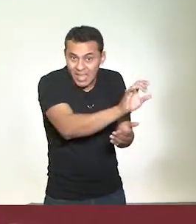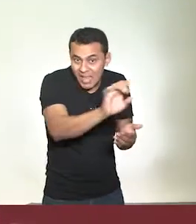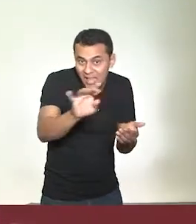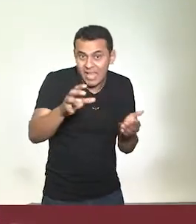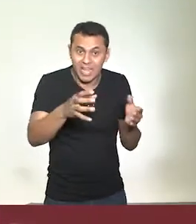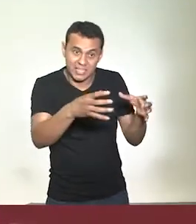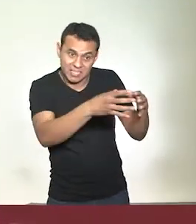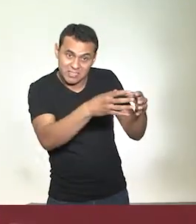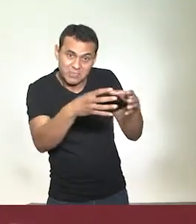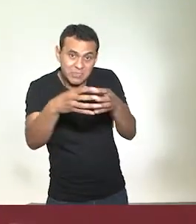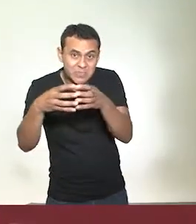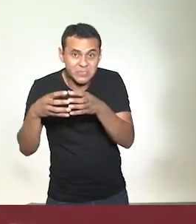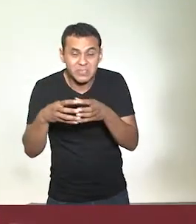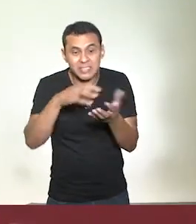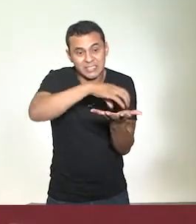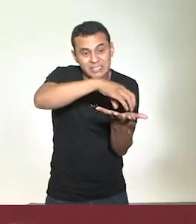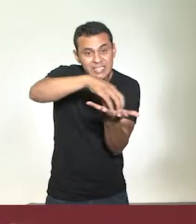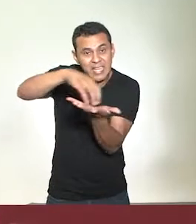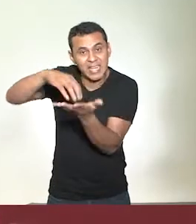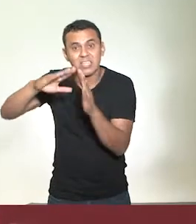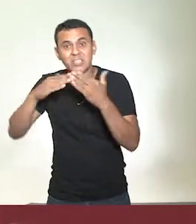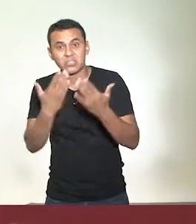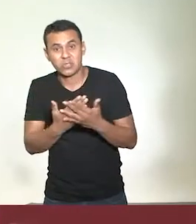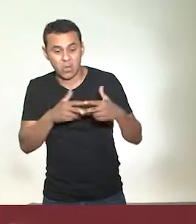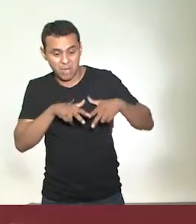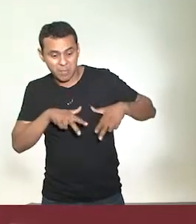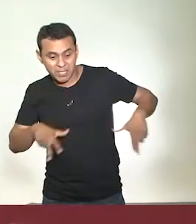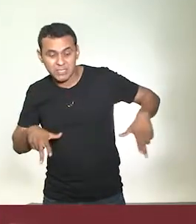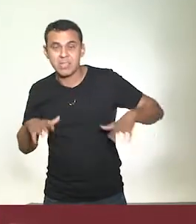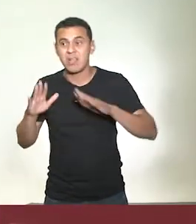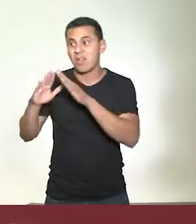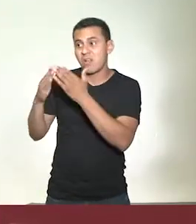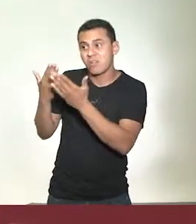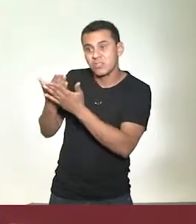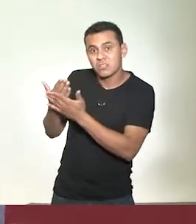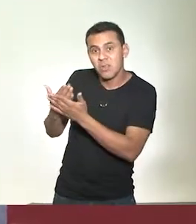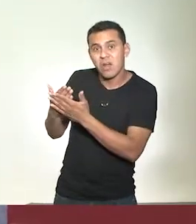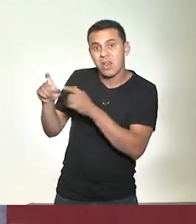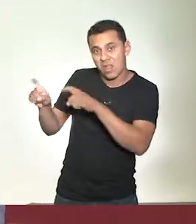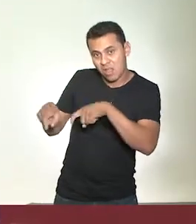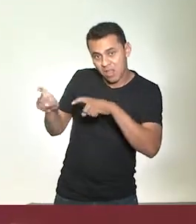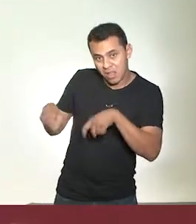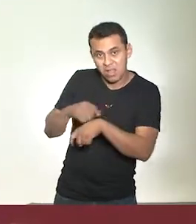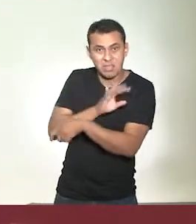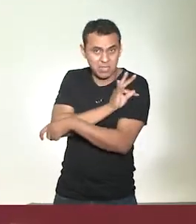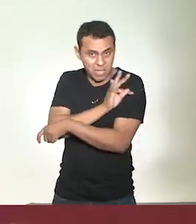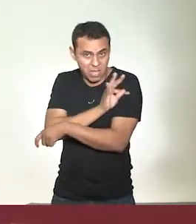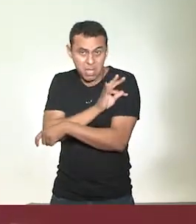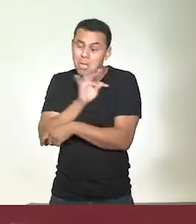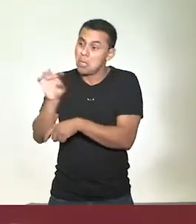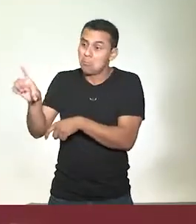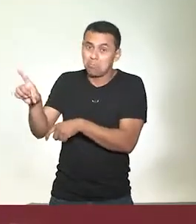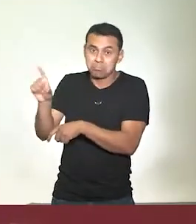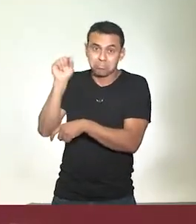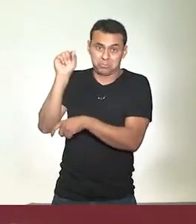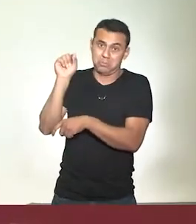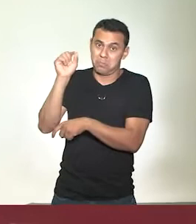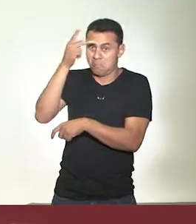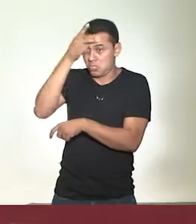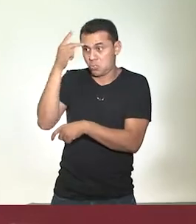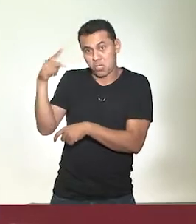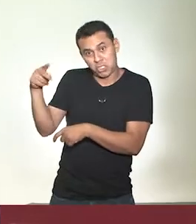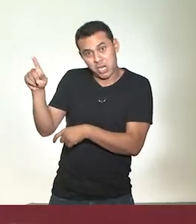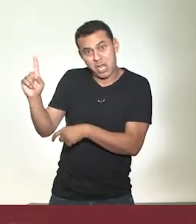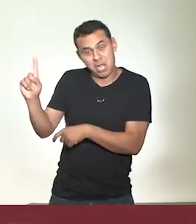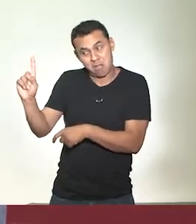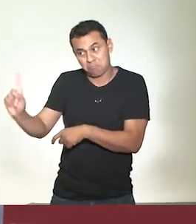centro escola de aplicação e Agro É indicaram pessoas